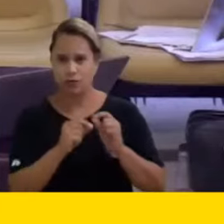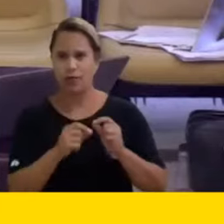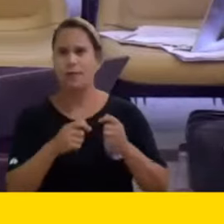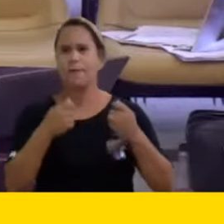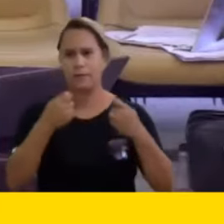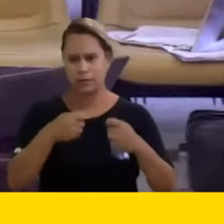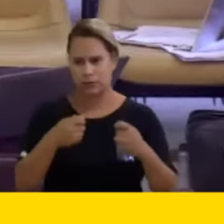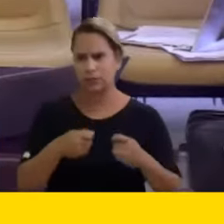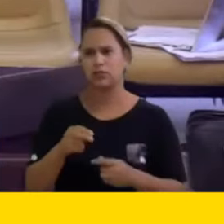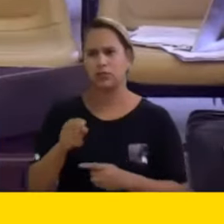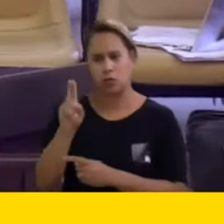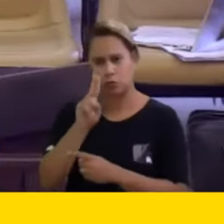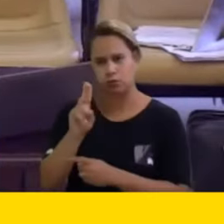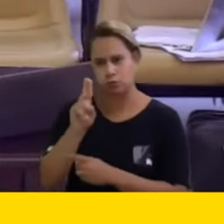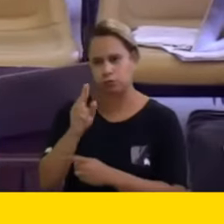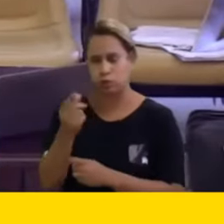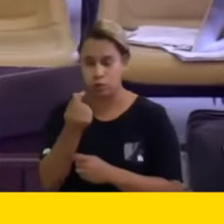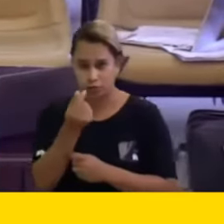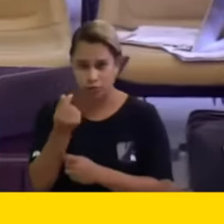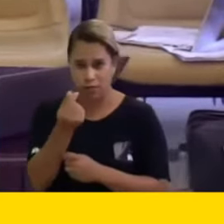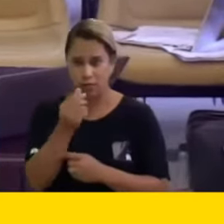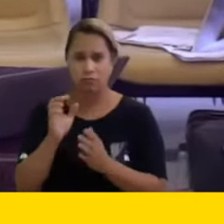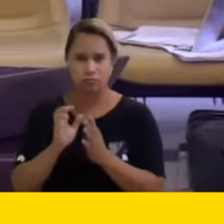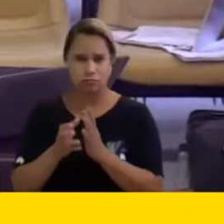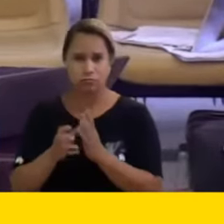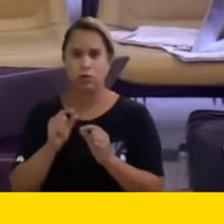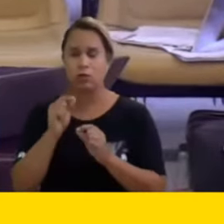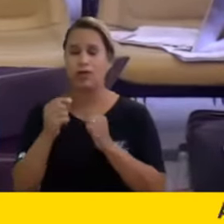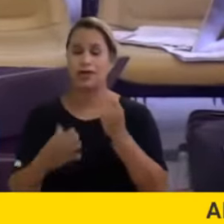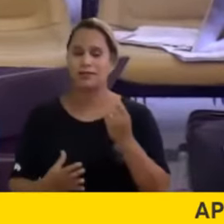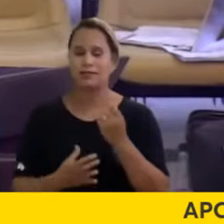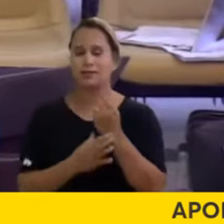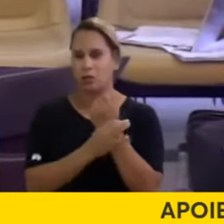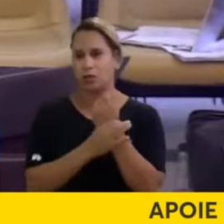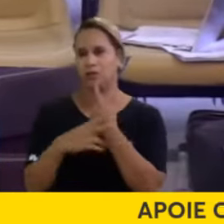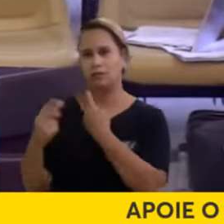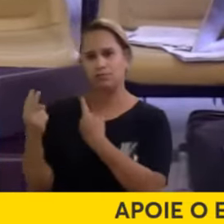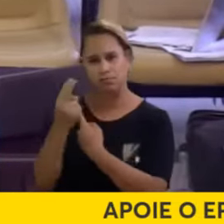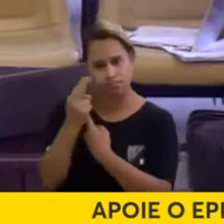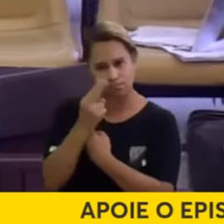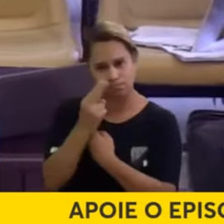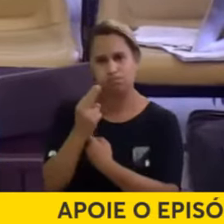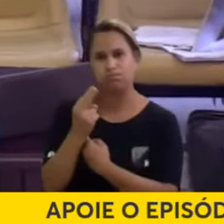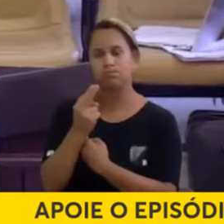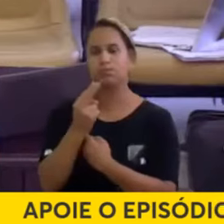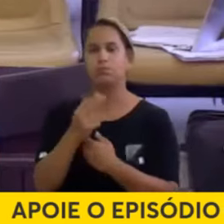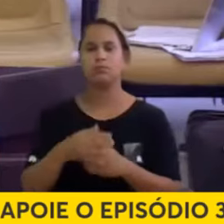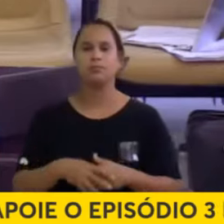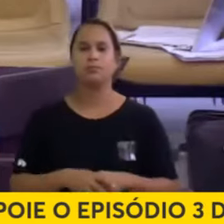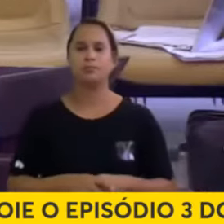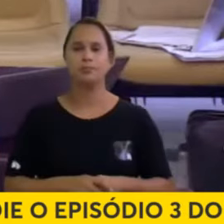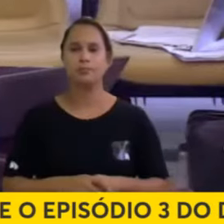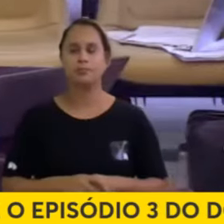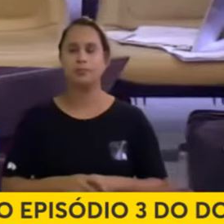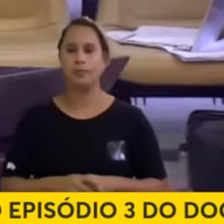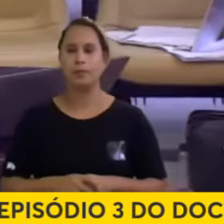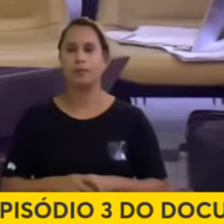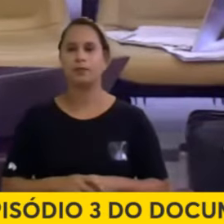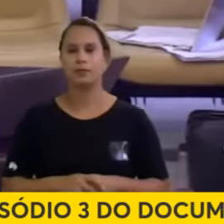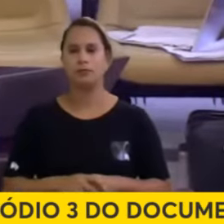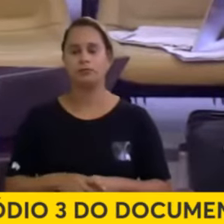das mulheres do PSOL me parece que segurança e segurança independente do gênero Valeu PR as mulheres ou seja a